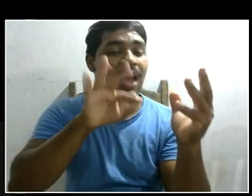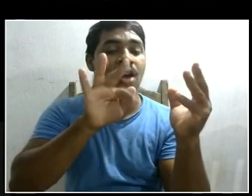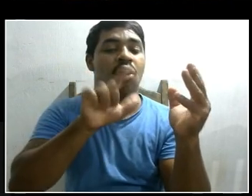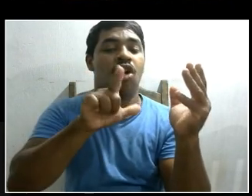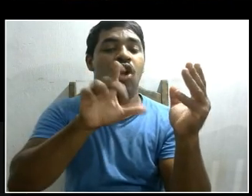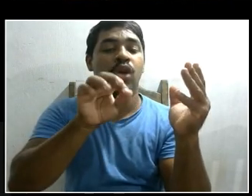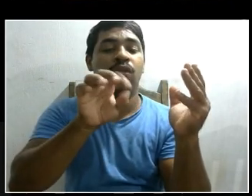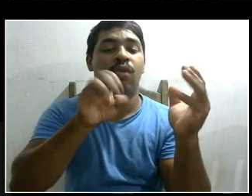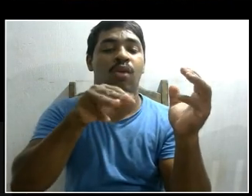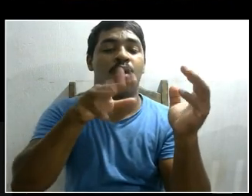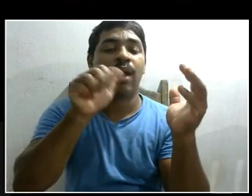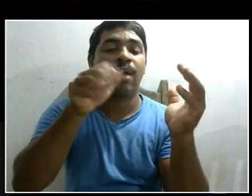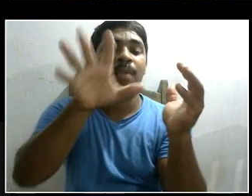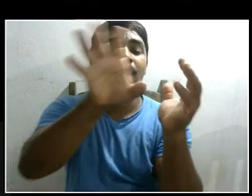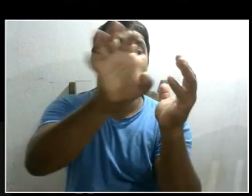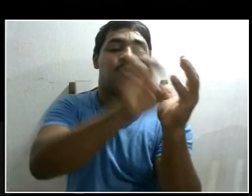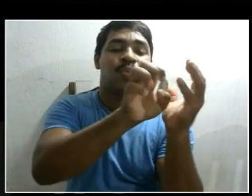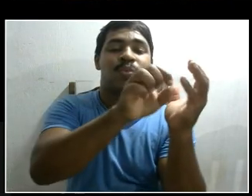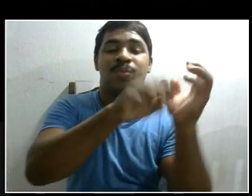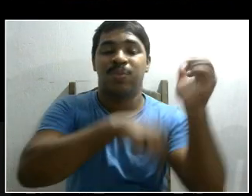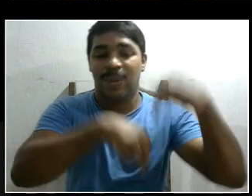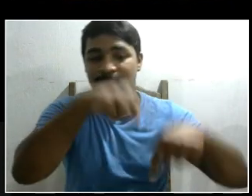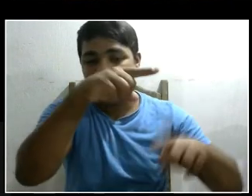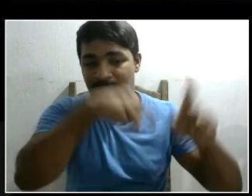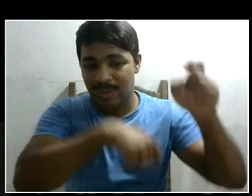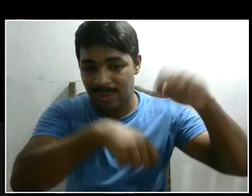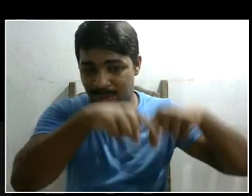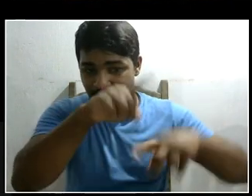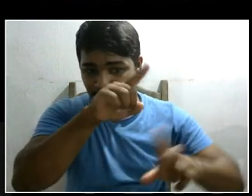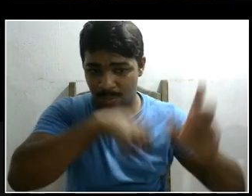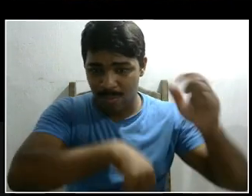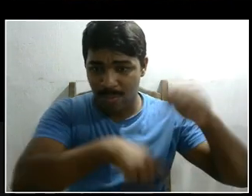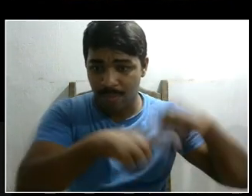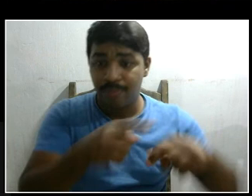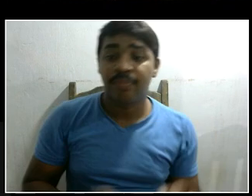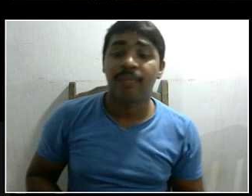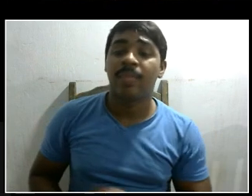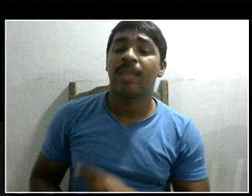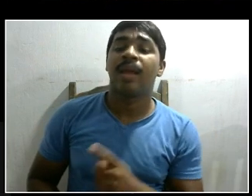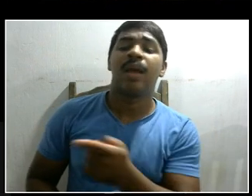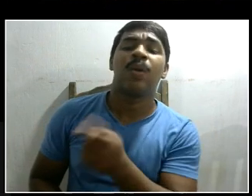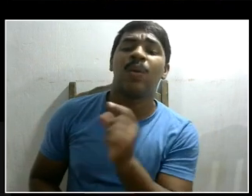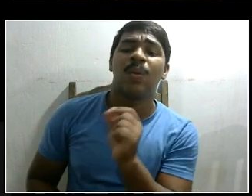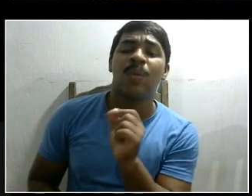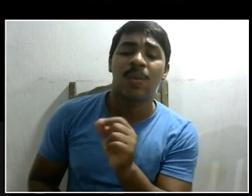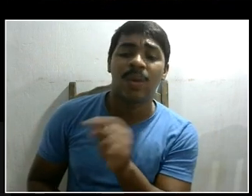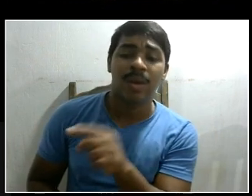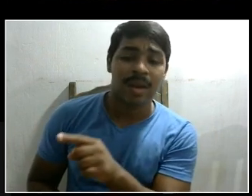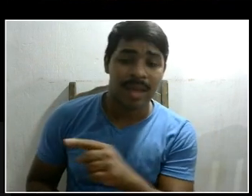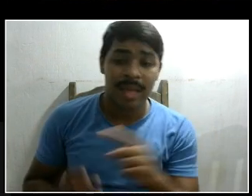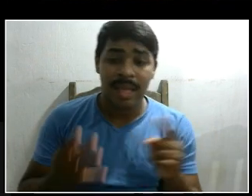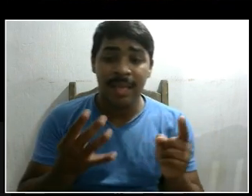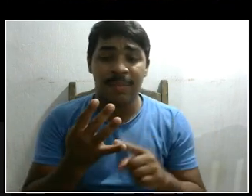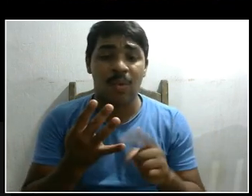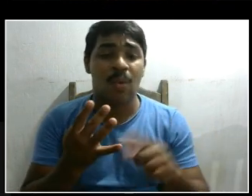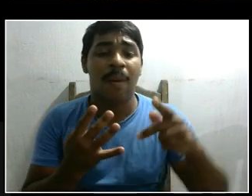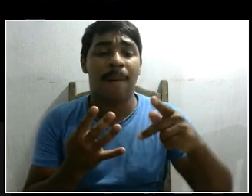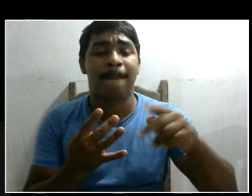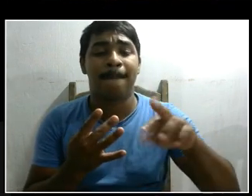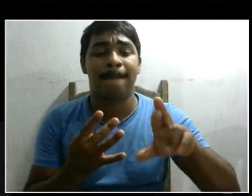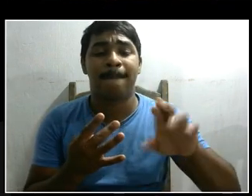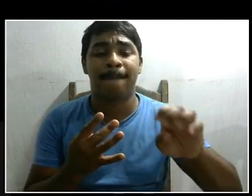temos também o tecido de preenchimento, que ele é representado pelos parênquimas. Aí eu vou deixar para vocês uma apostila que ele vai